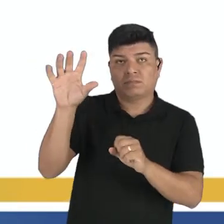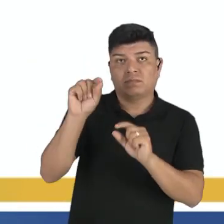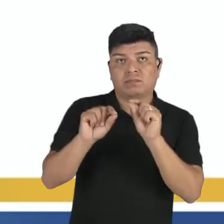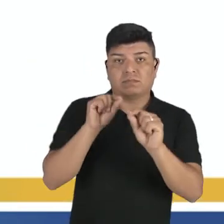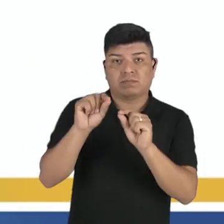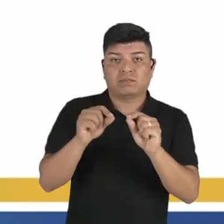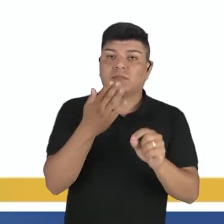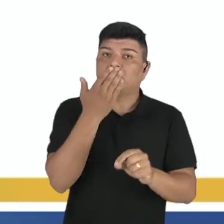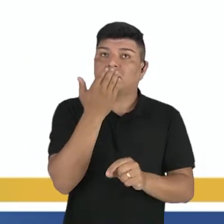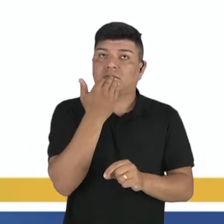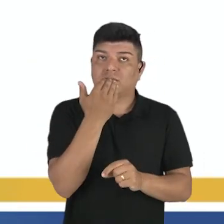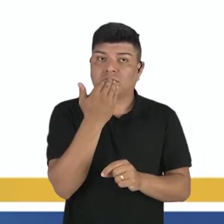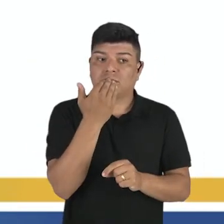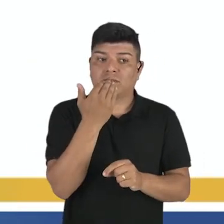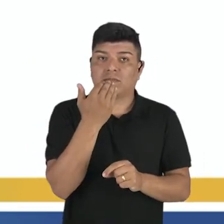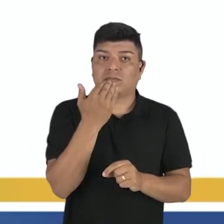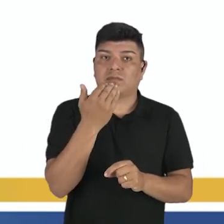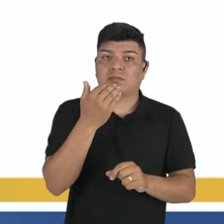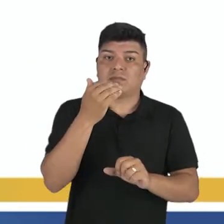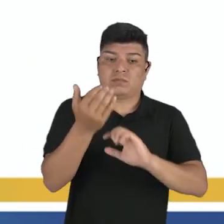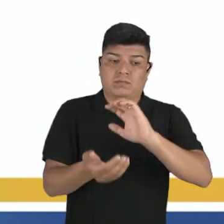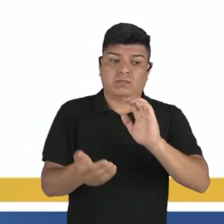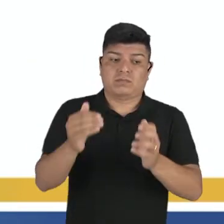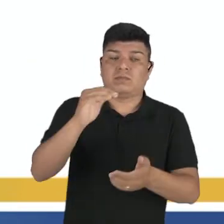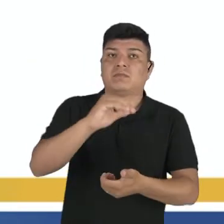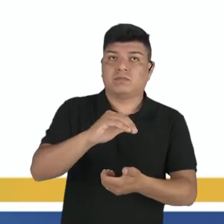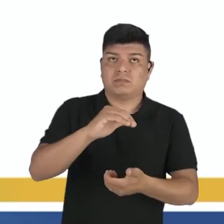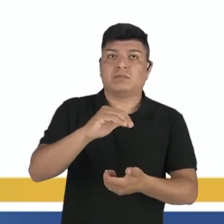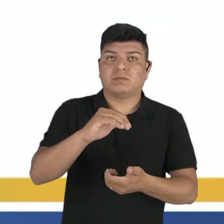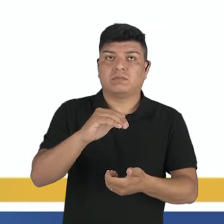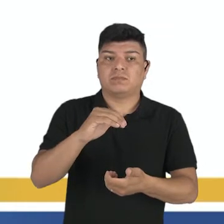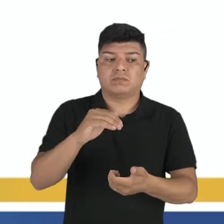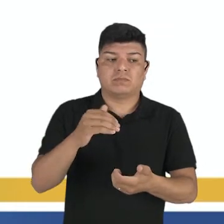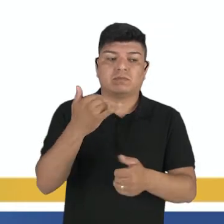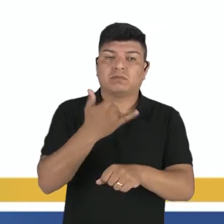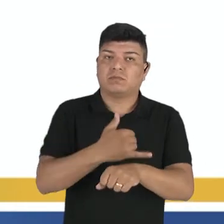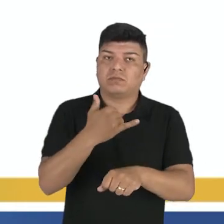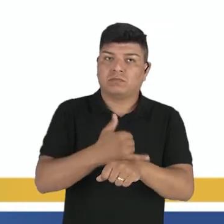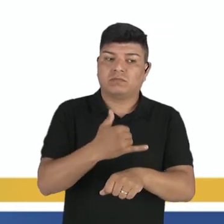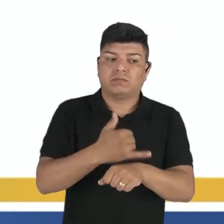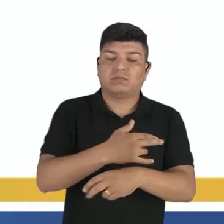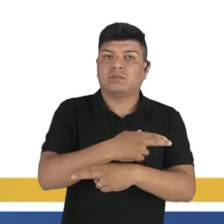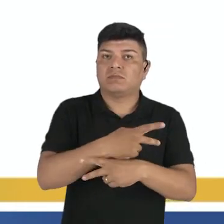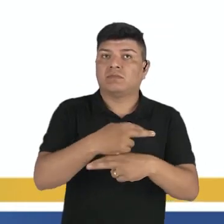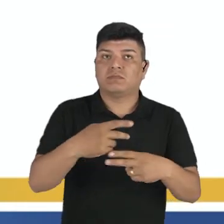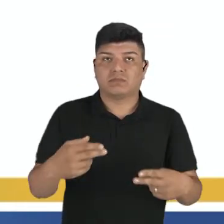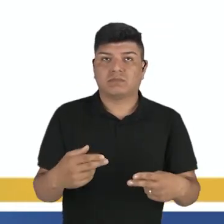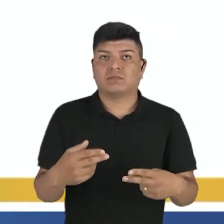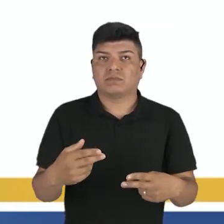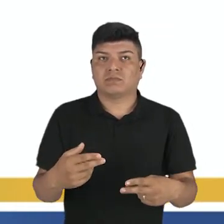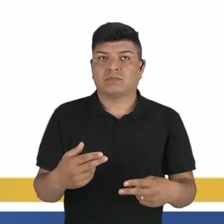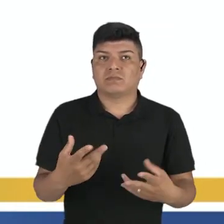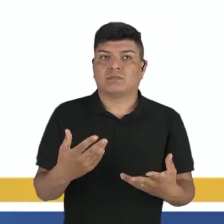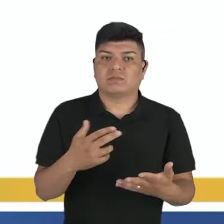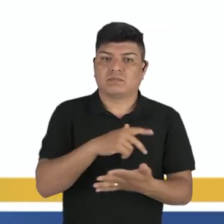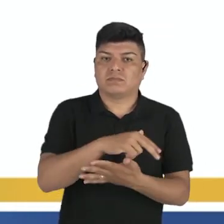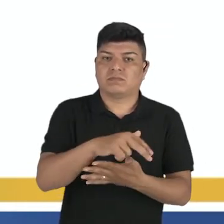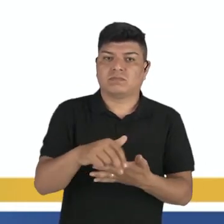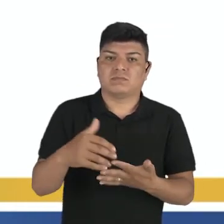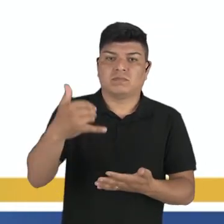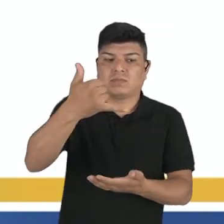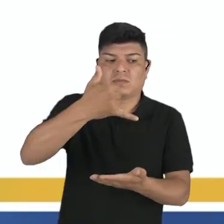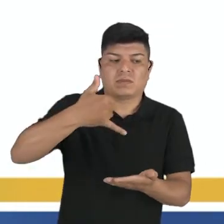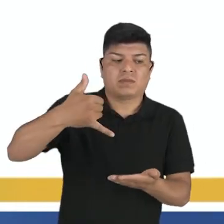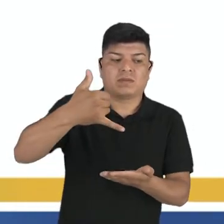vai estar na alimentícia, transformadoras, metalúrgica, também siderúrgicas, né? Também abriga grandes reservas